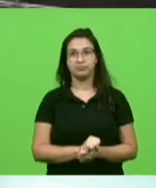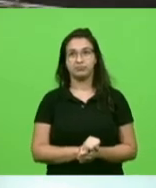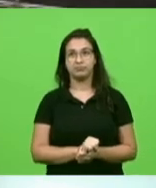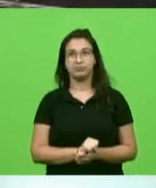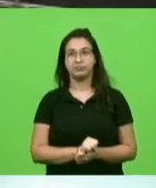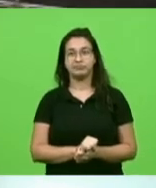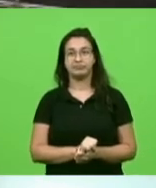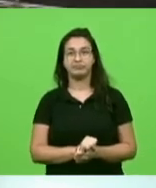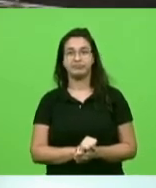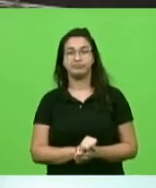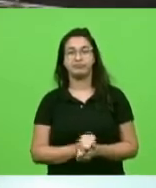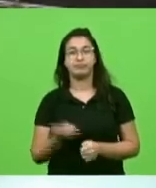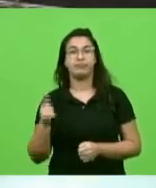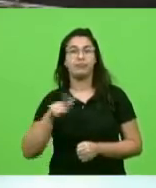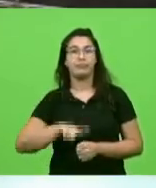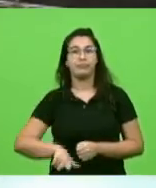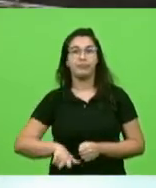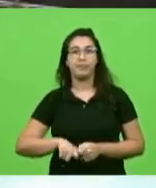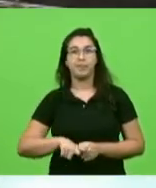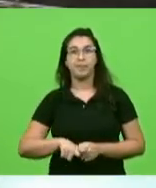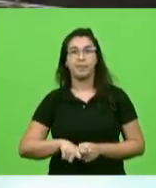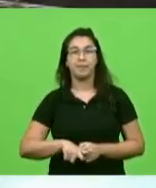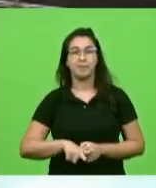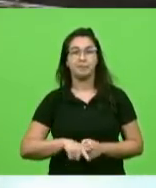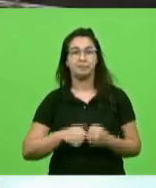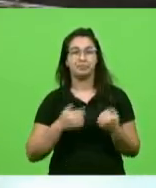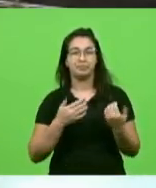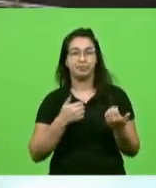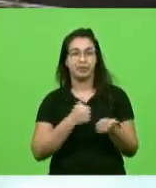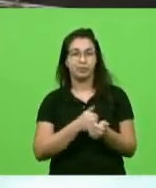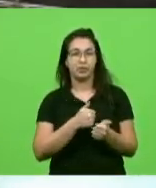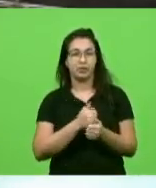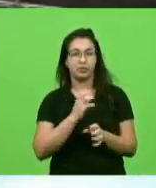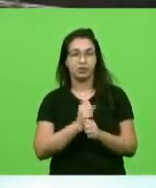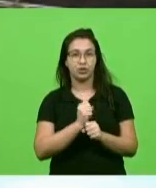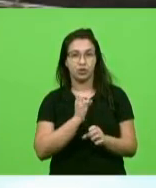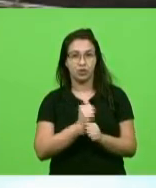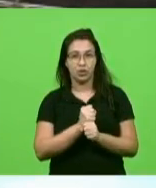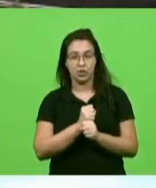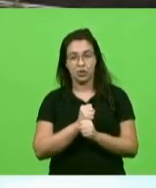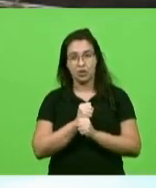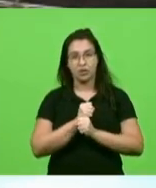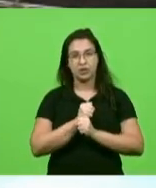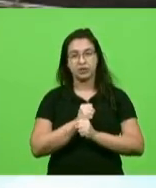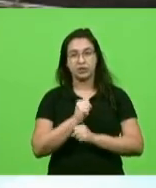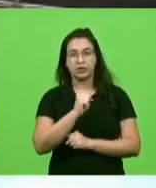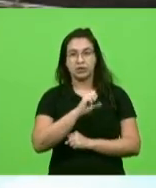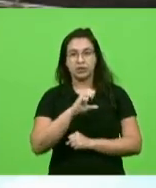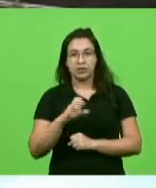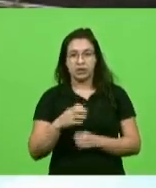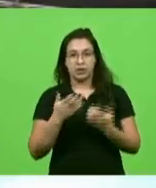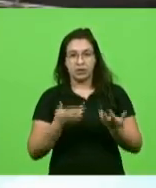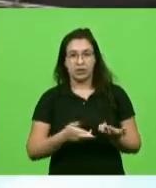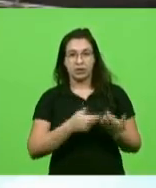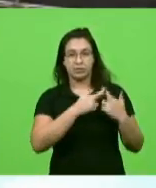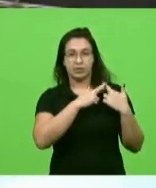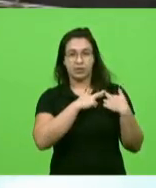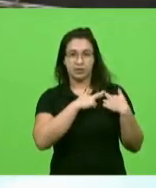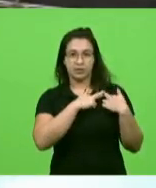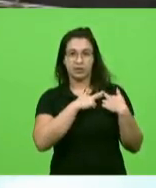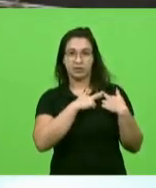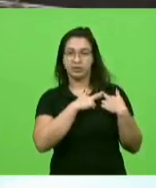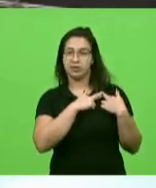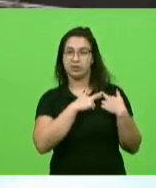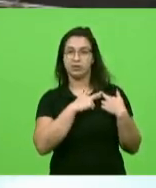e verifica-se e a Clara atuação do tribunal de contas de Santa Catarina a responsabilização